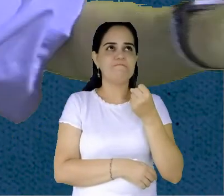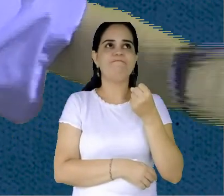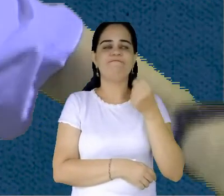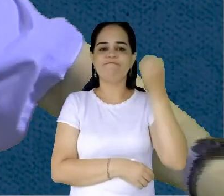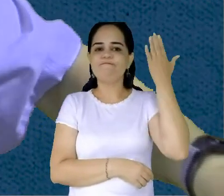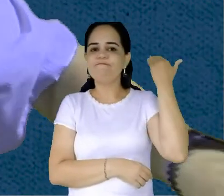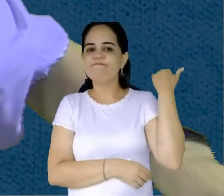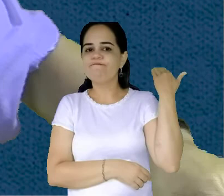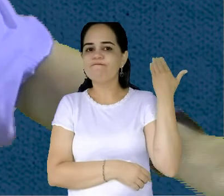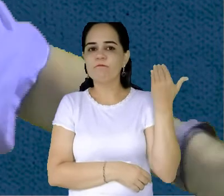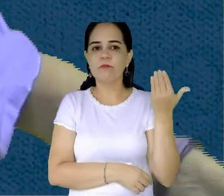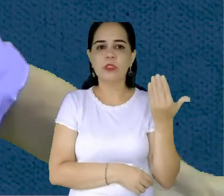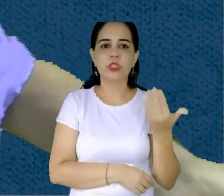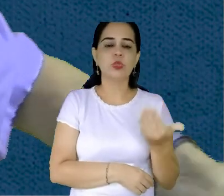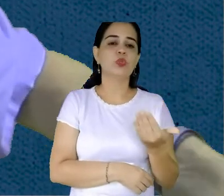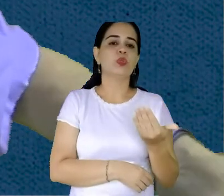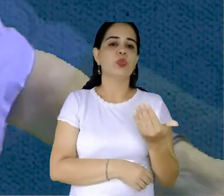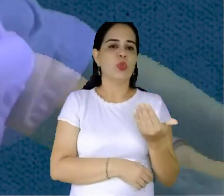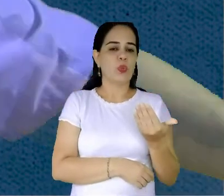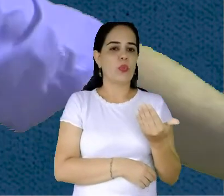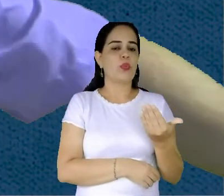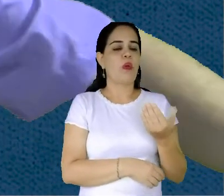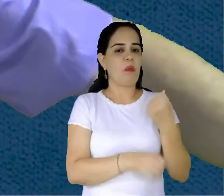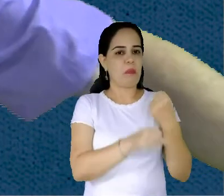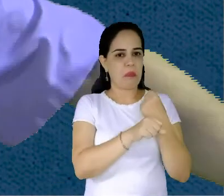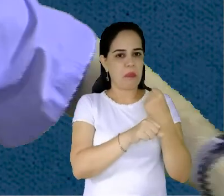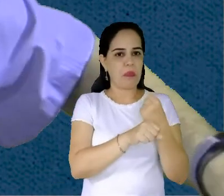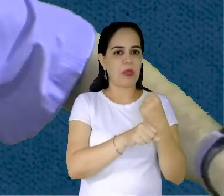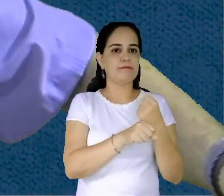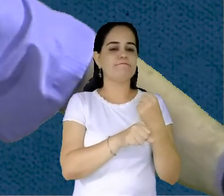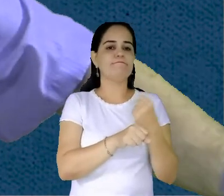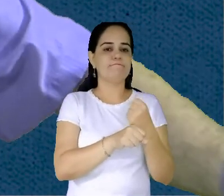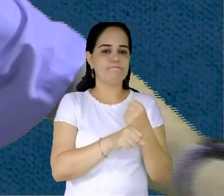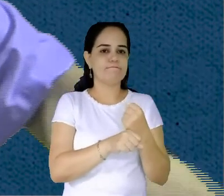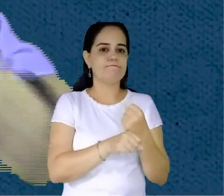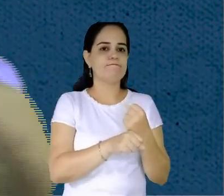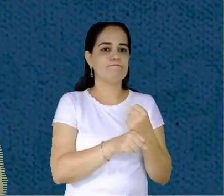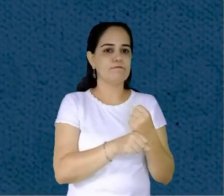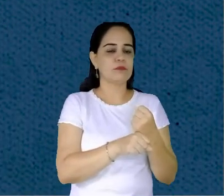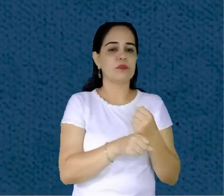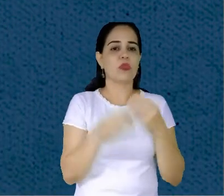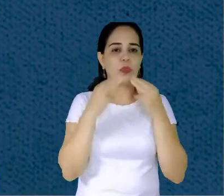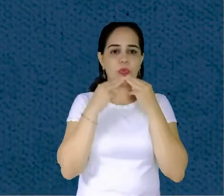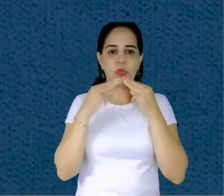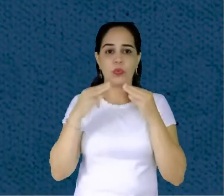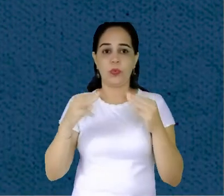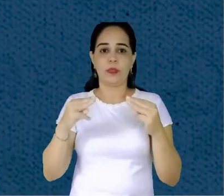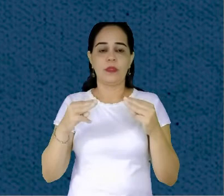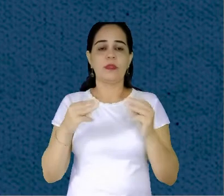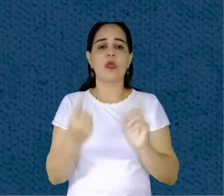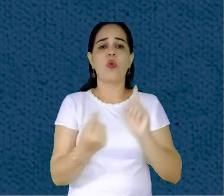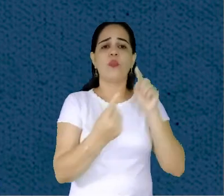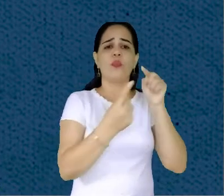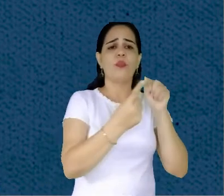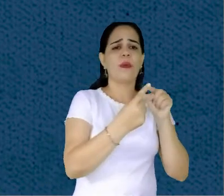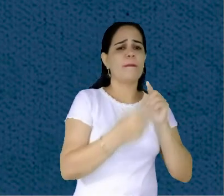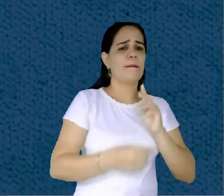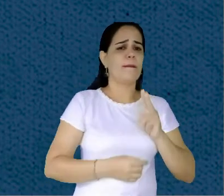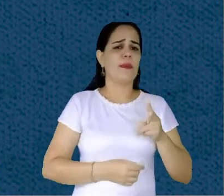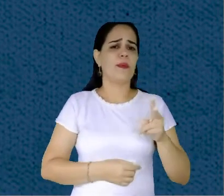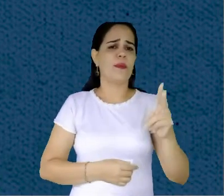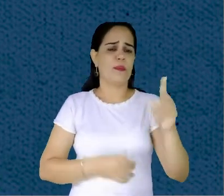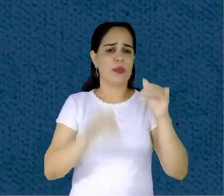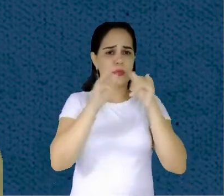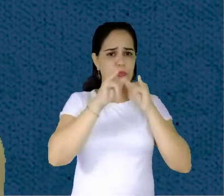estes anos todos, durante o seu mandato, e sempre com a intenção de levar uma mensagem de paz a todas